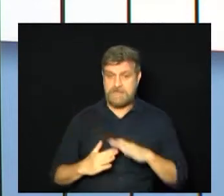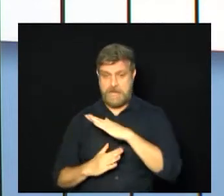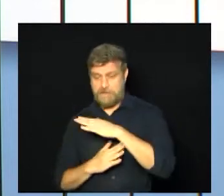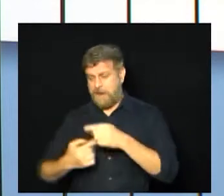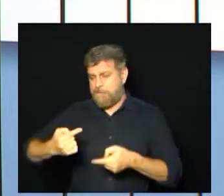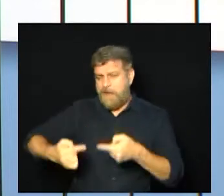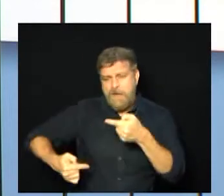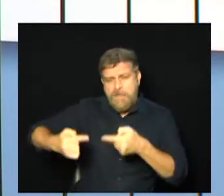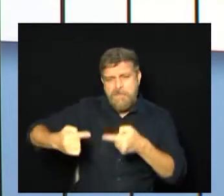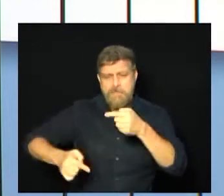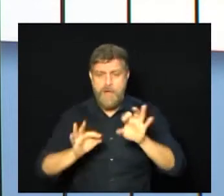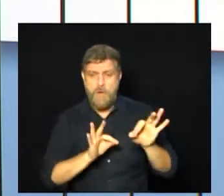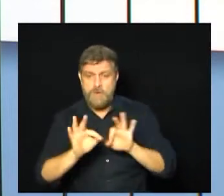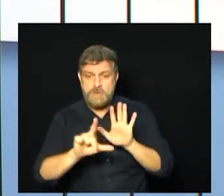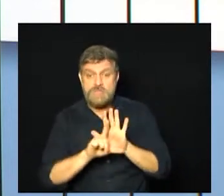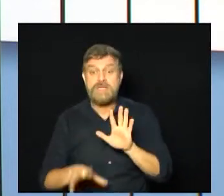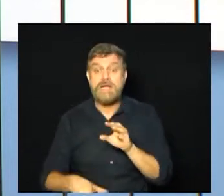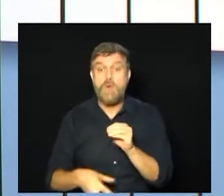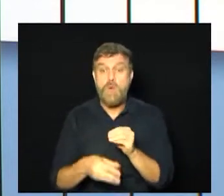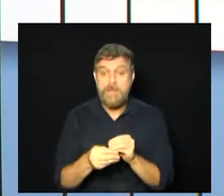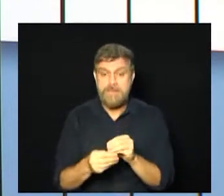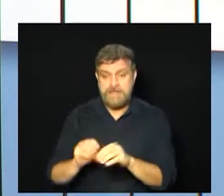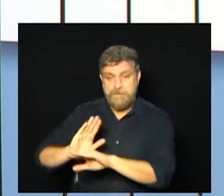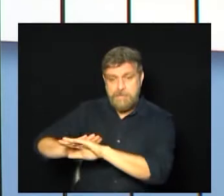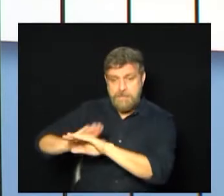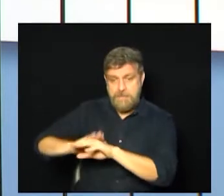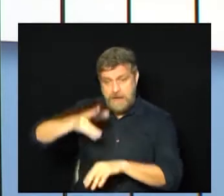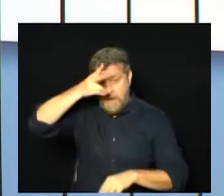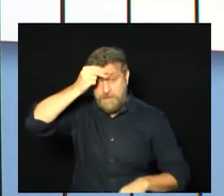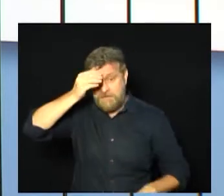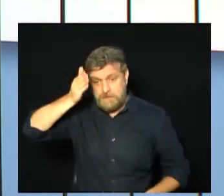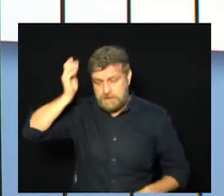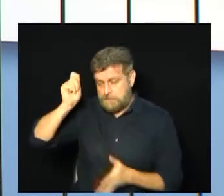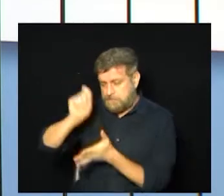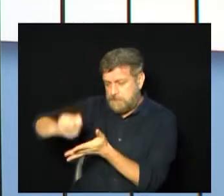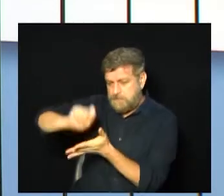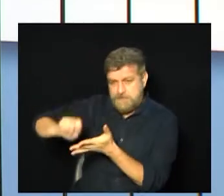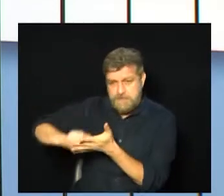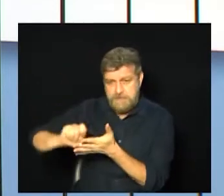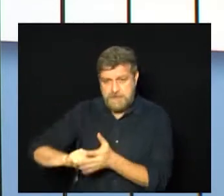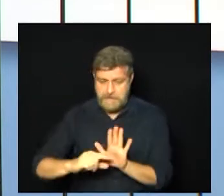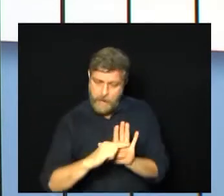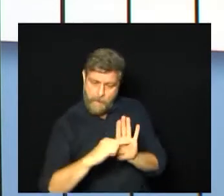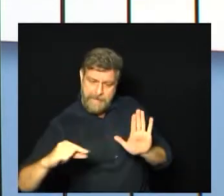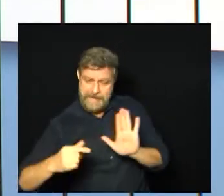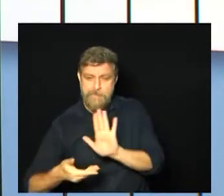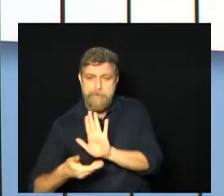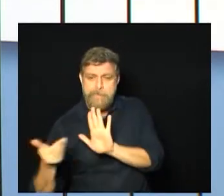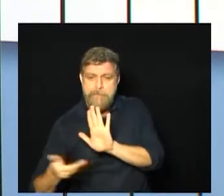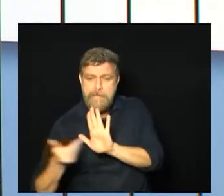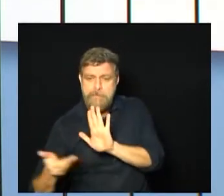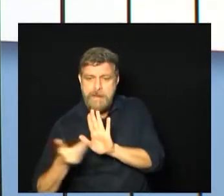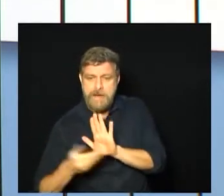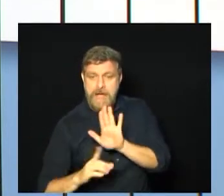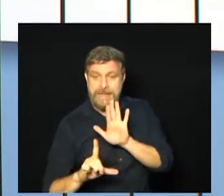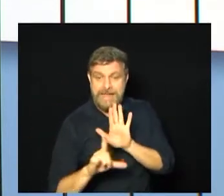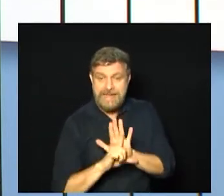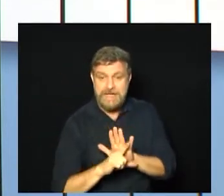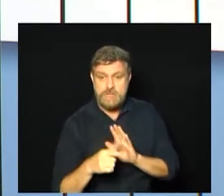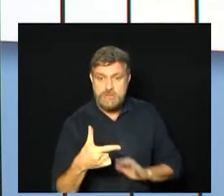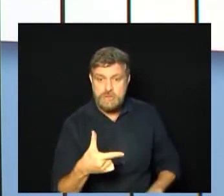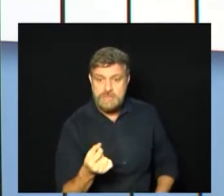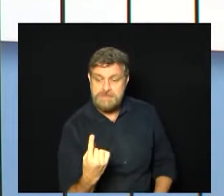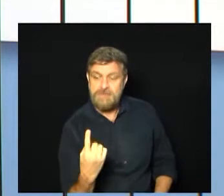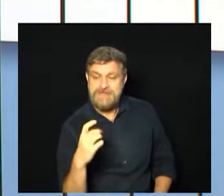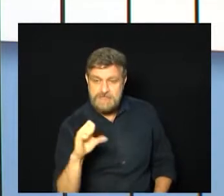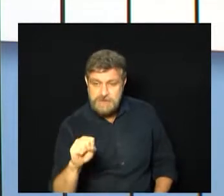discutir o projeto de lei complementar de autoria do prefeito, que revoga um parágrafo da lei de 2018, que